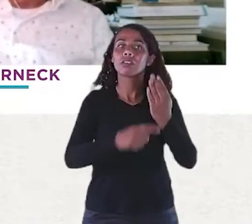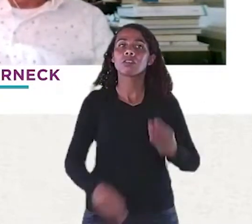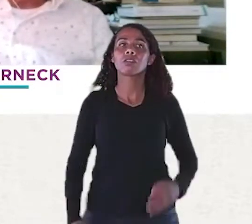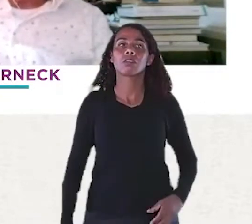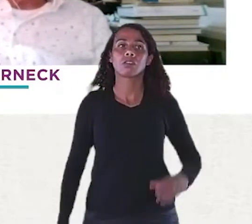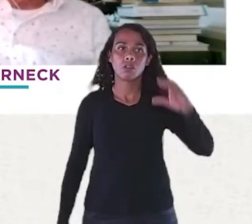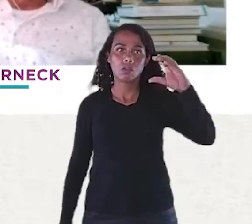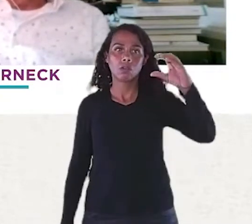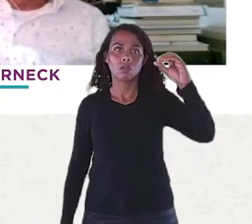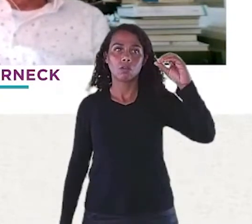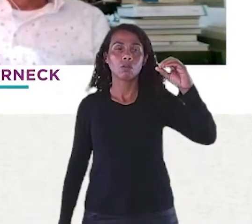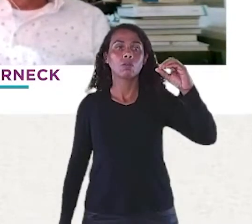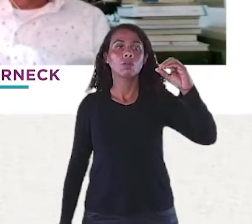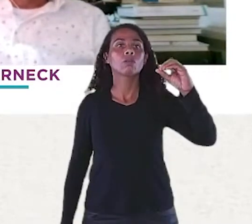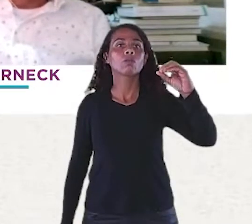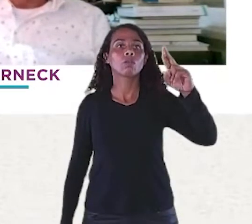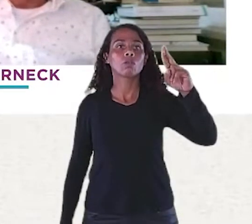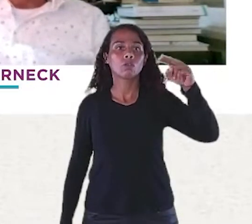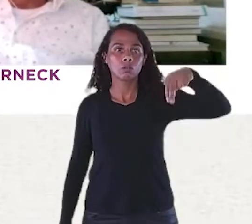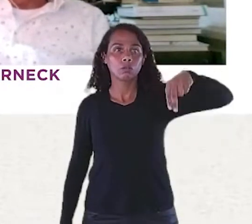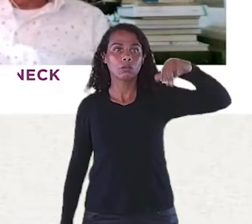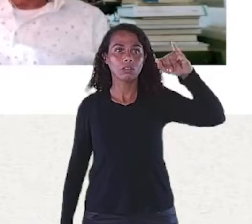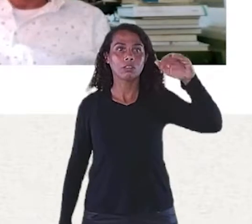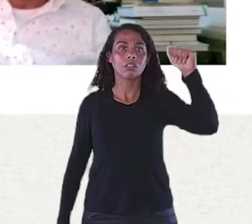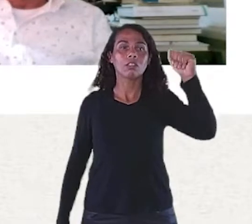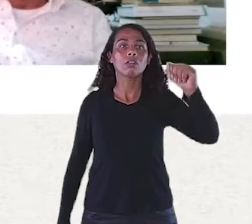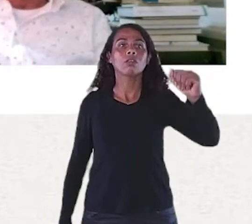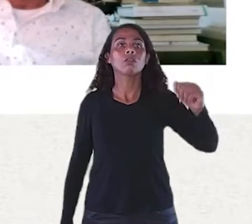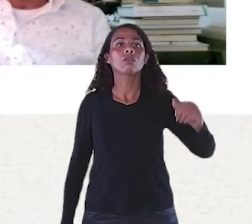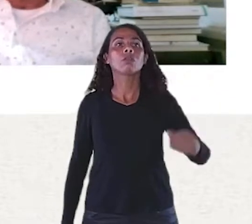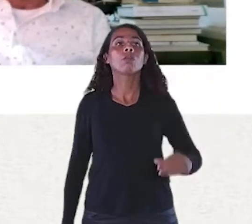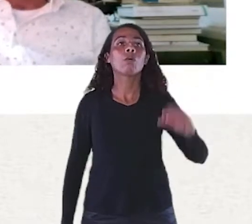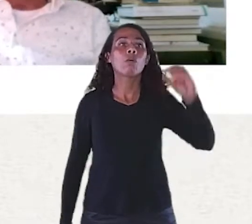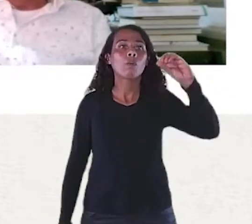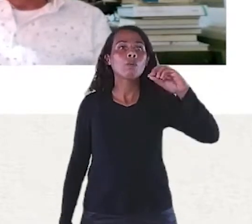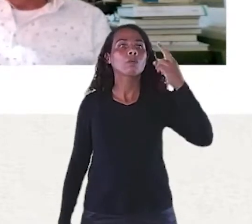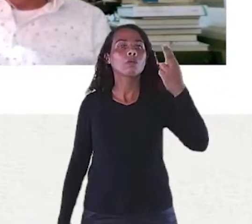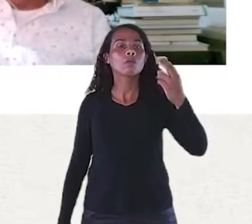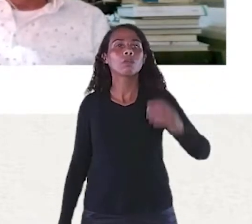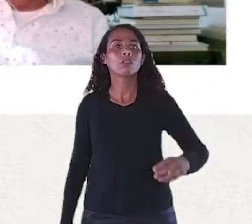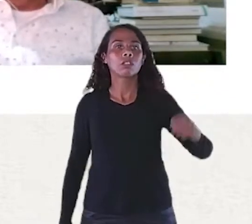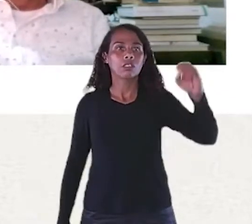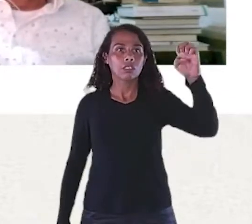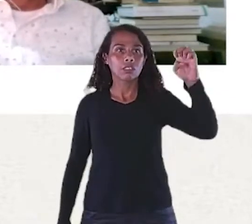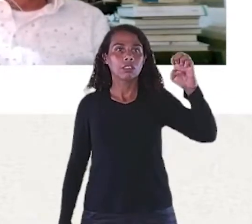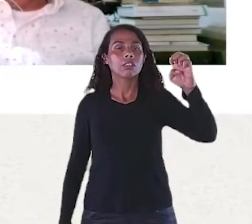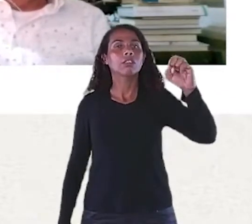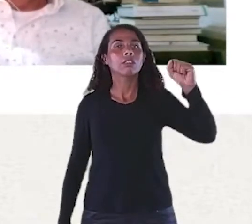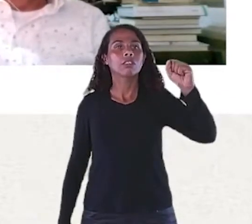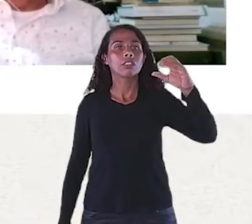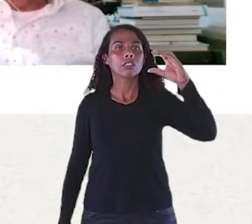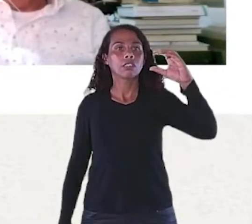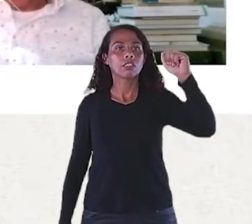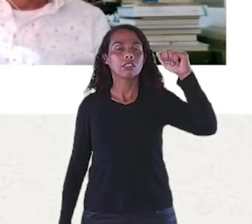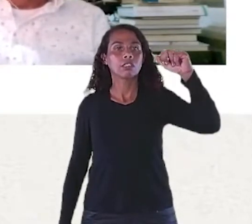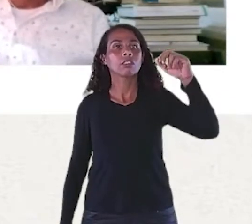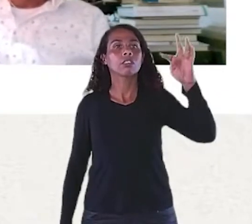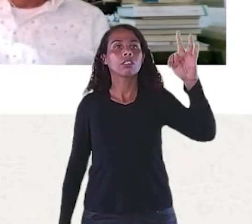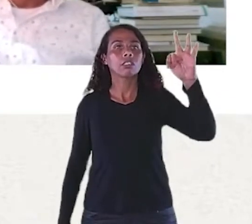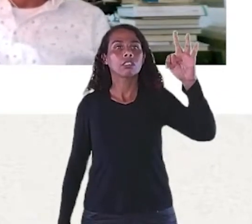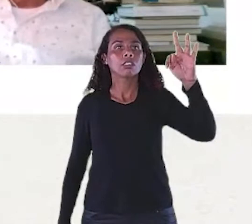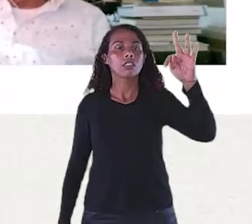pouco da minha ignorância futebolística, que coexiste com a minha paixão desde sempre pelo Cruzeiro. Pois